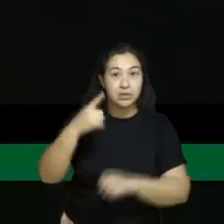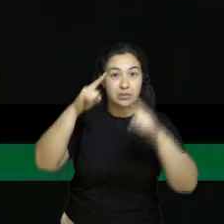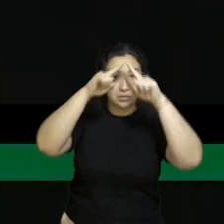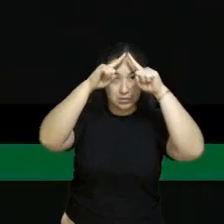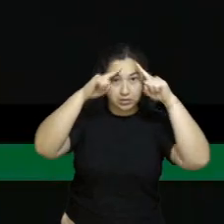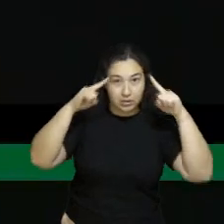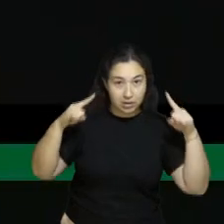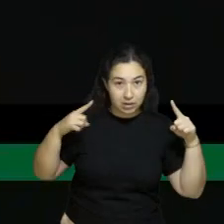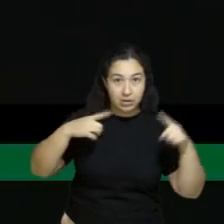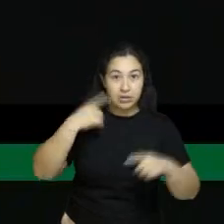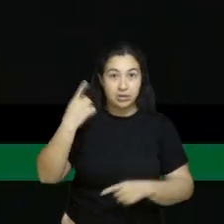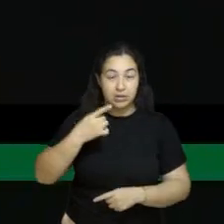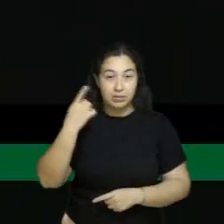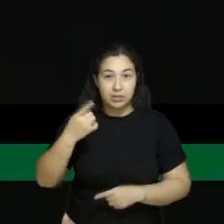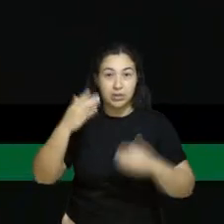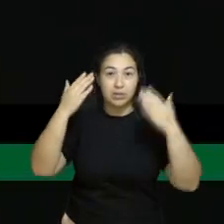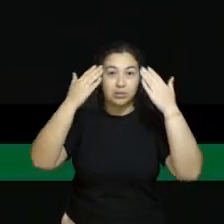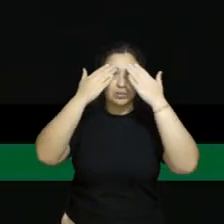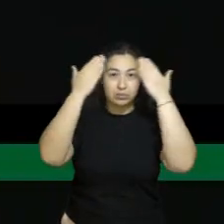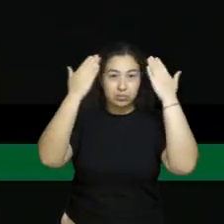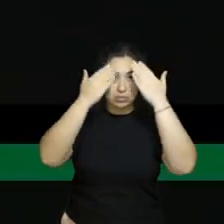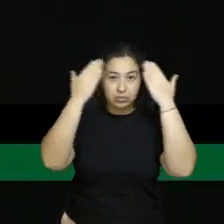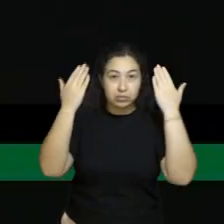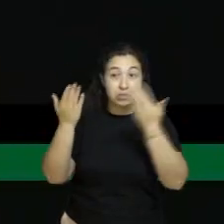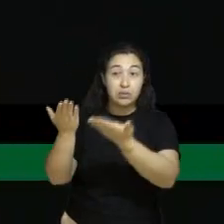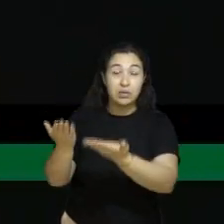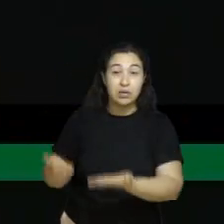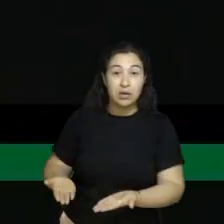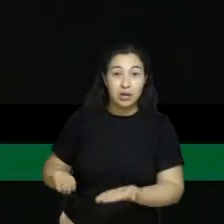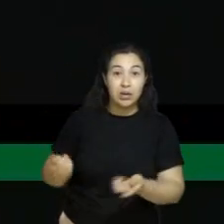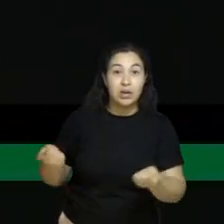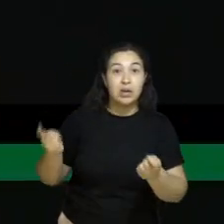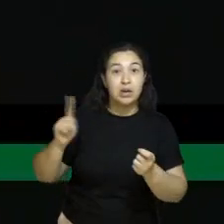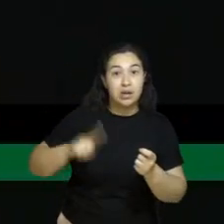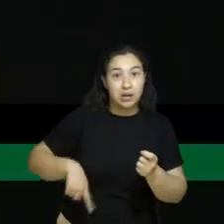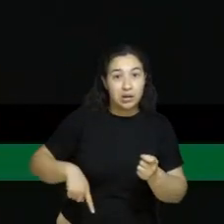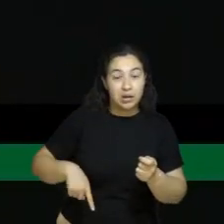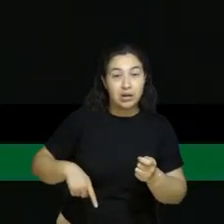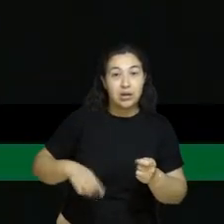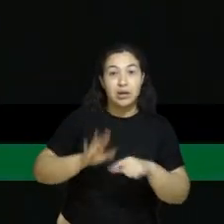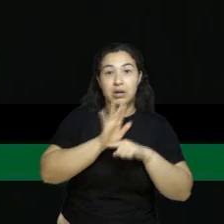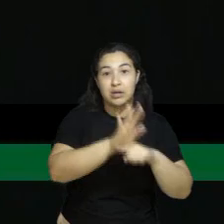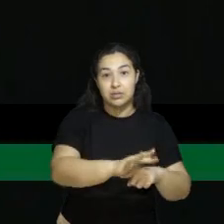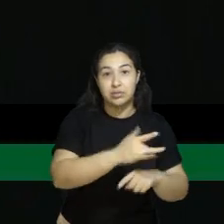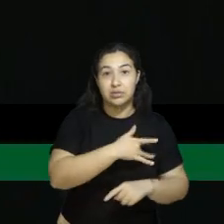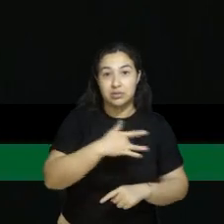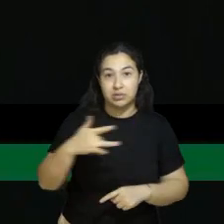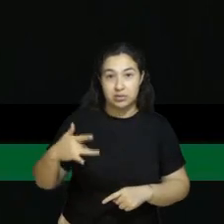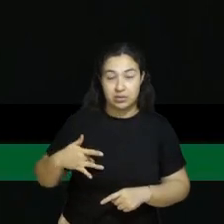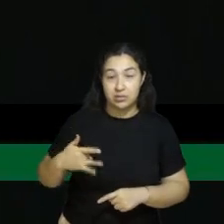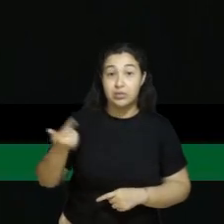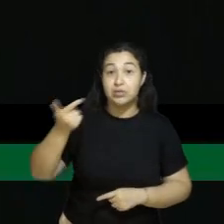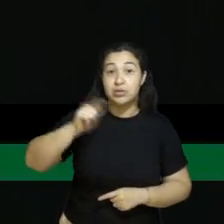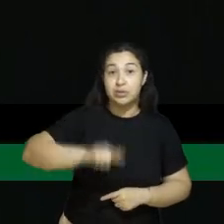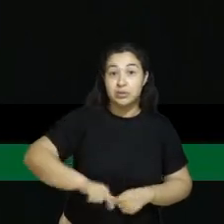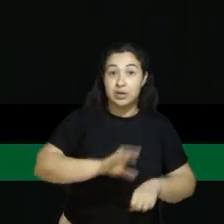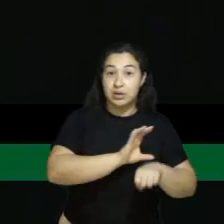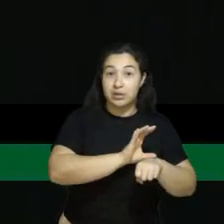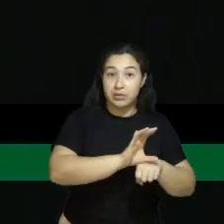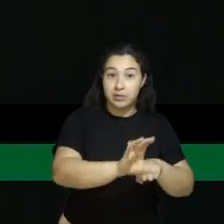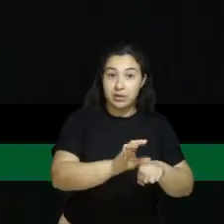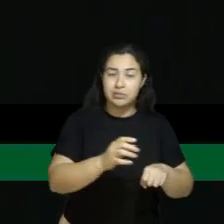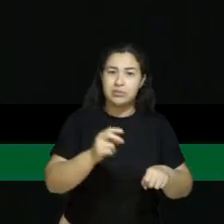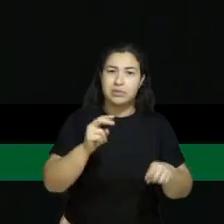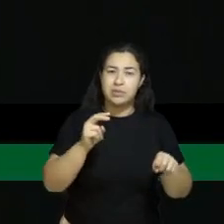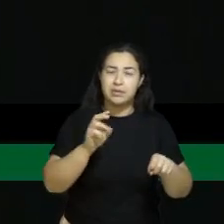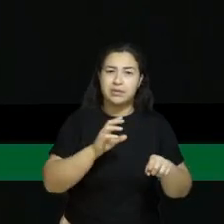do deputado Zé Milton, que é um dos patrocinadores da saúde pública no Estado, o investimento de tempo de cada